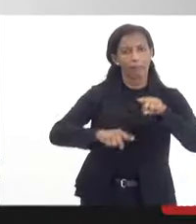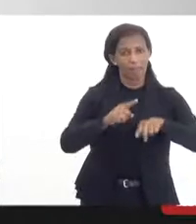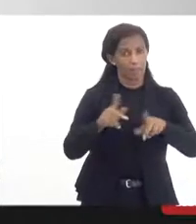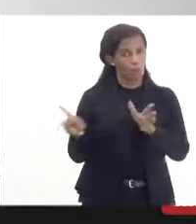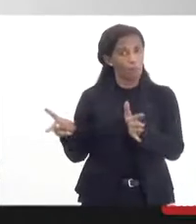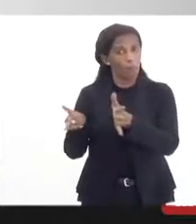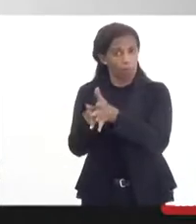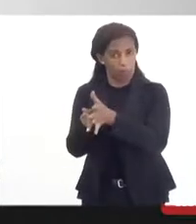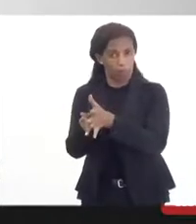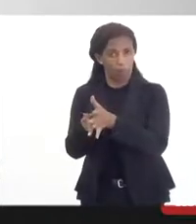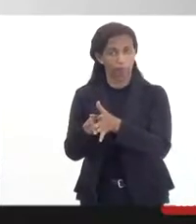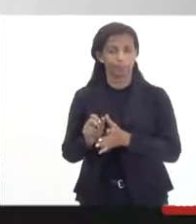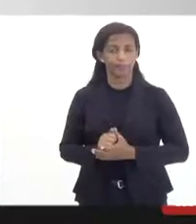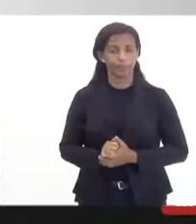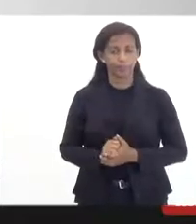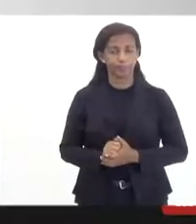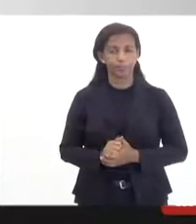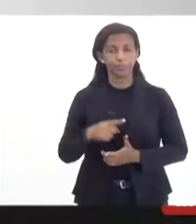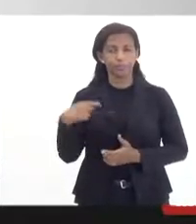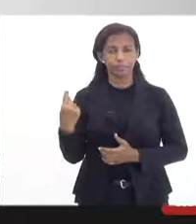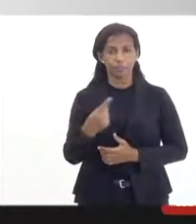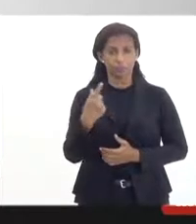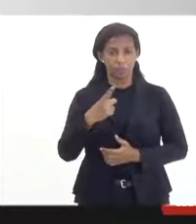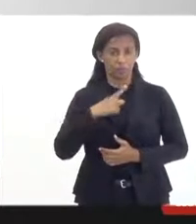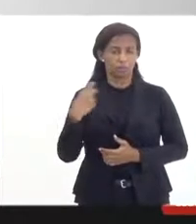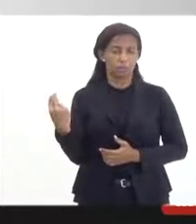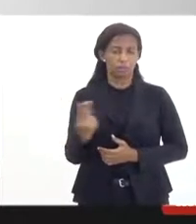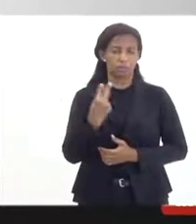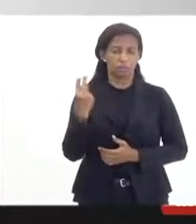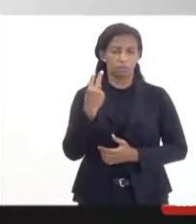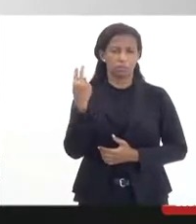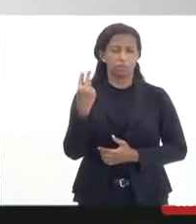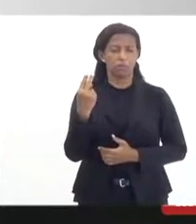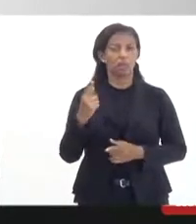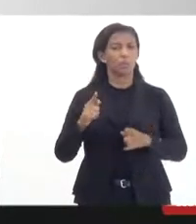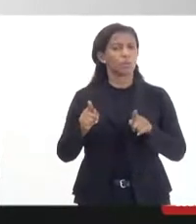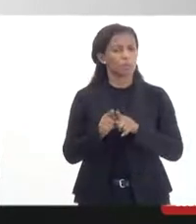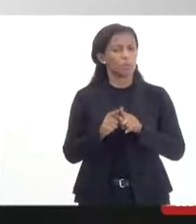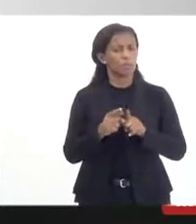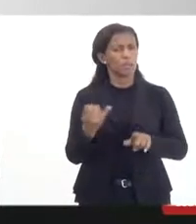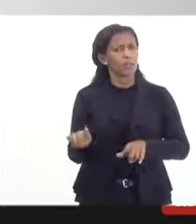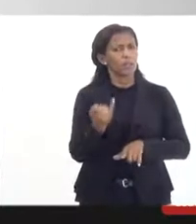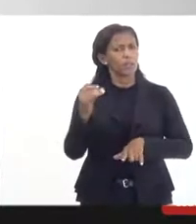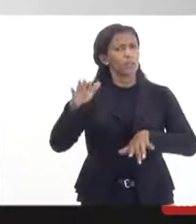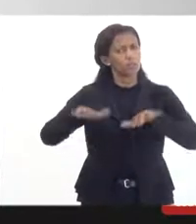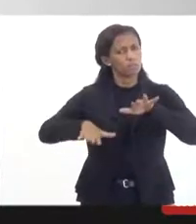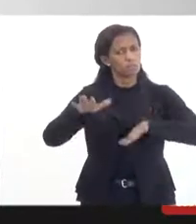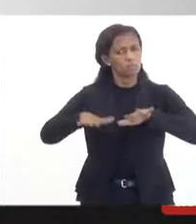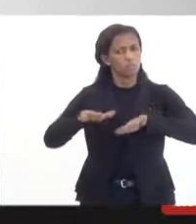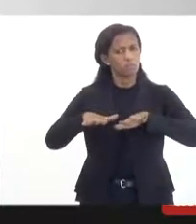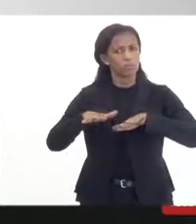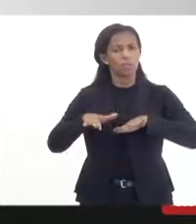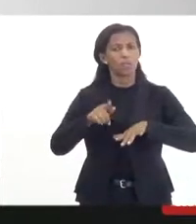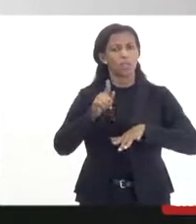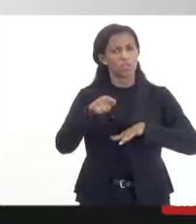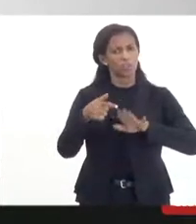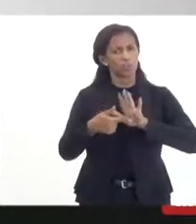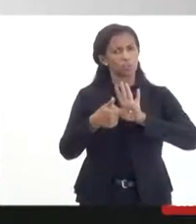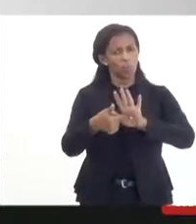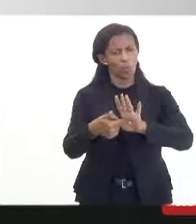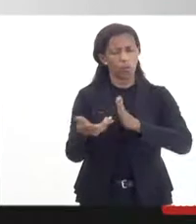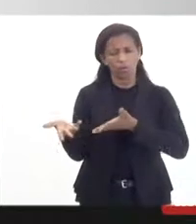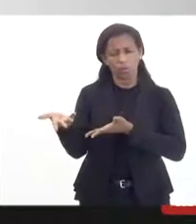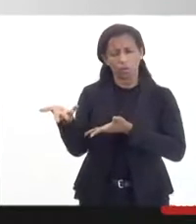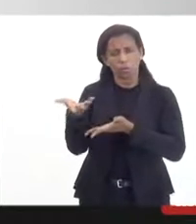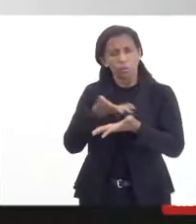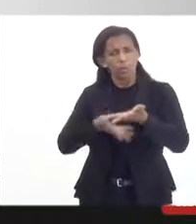próprios. E nós temos aqui, então, valores bastante importantes e relevantes que a gente julga importante compartilhar